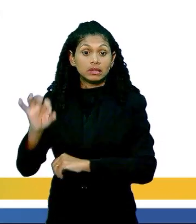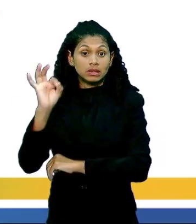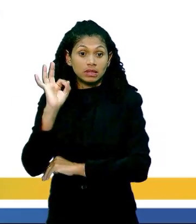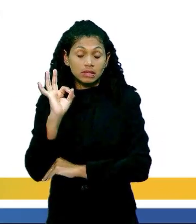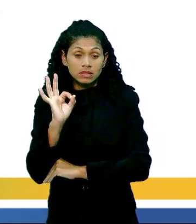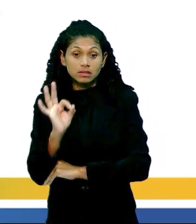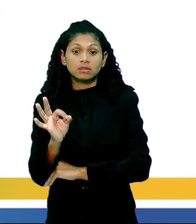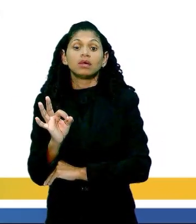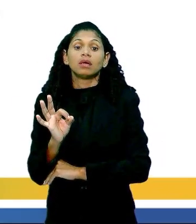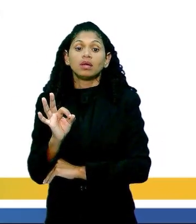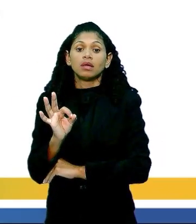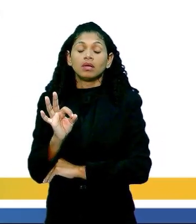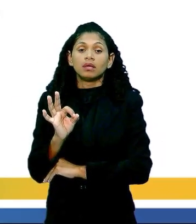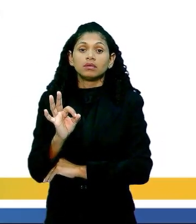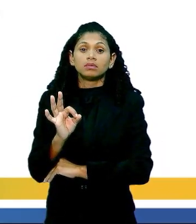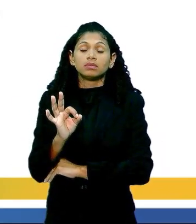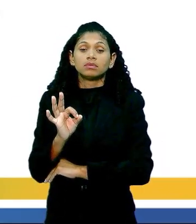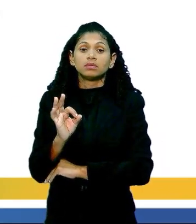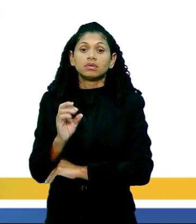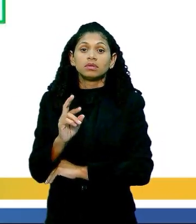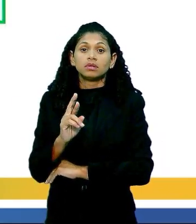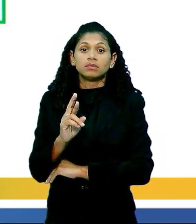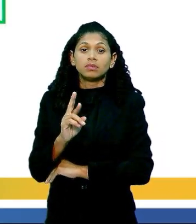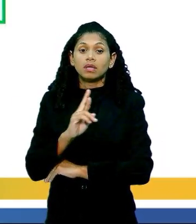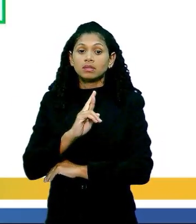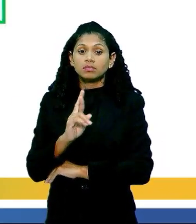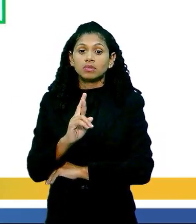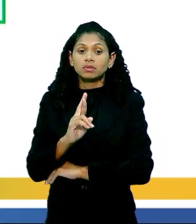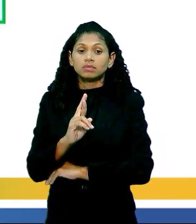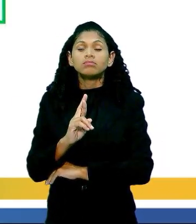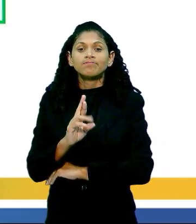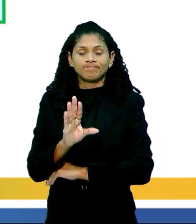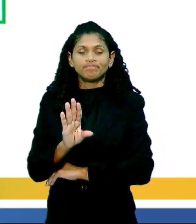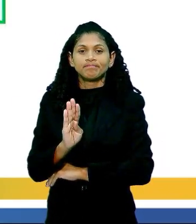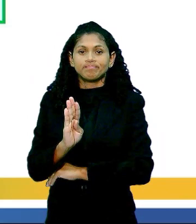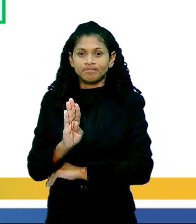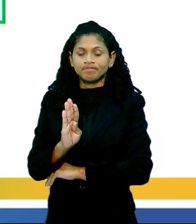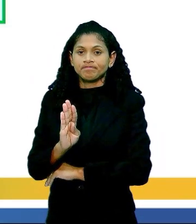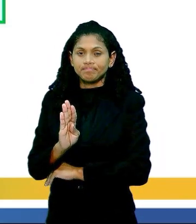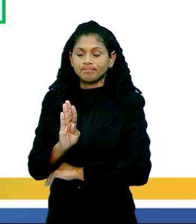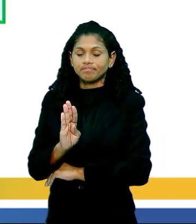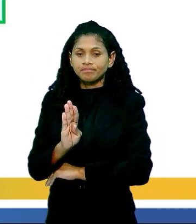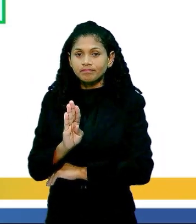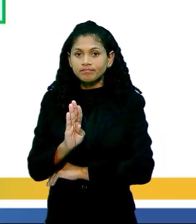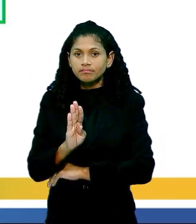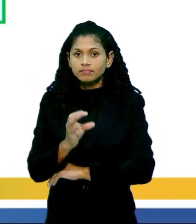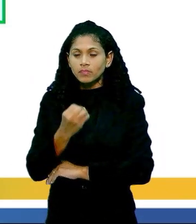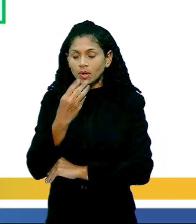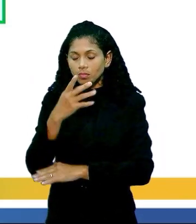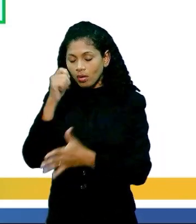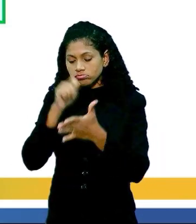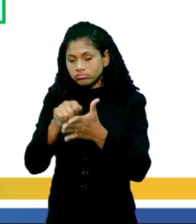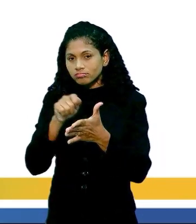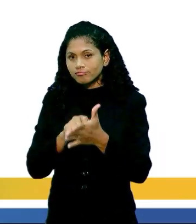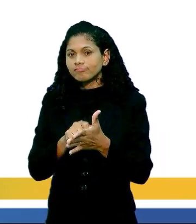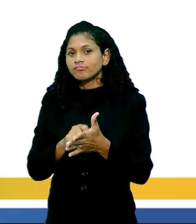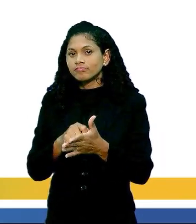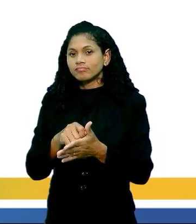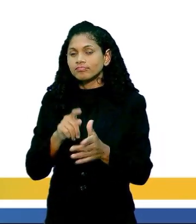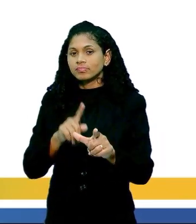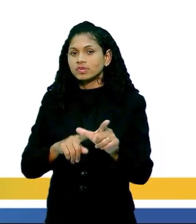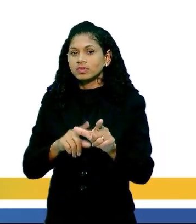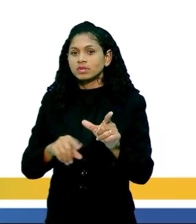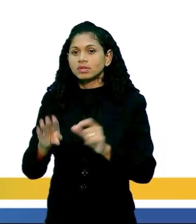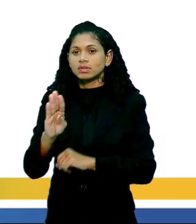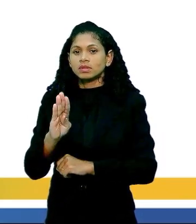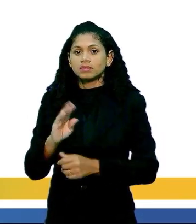Ela é sempre maior. Resposta correta, então, letra B. Muito bem, parabéns quem anotou a letra B. Vamos